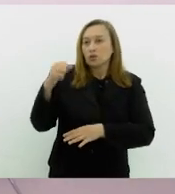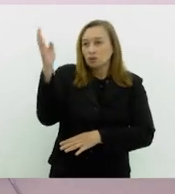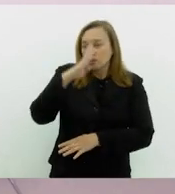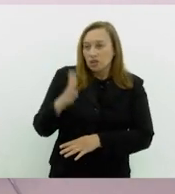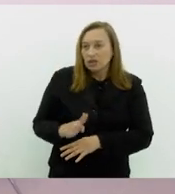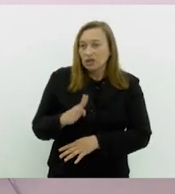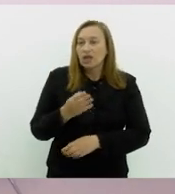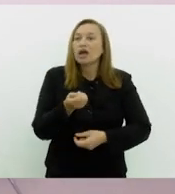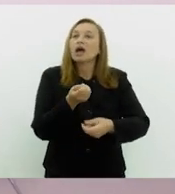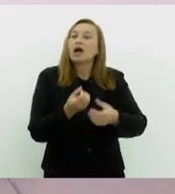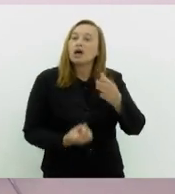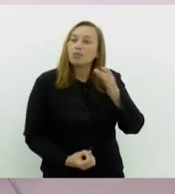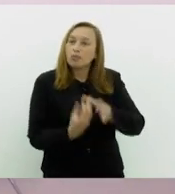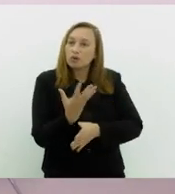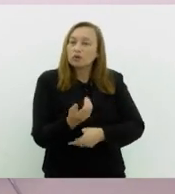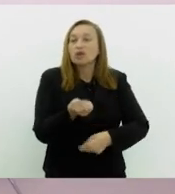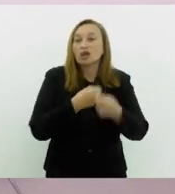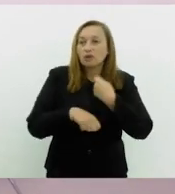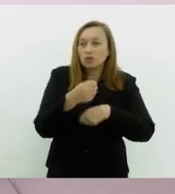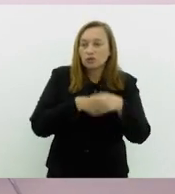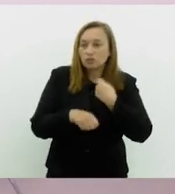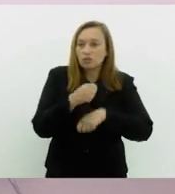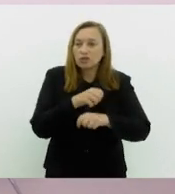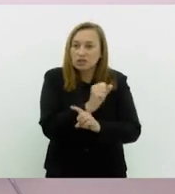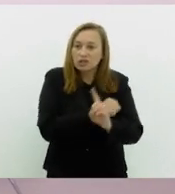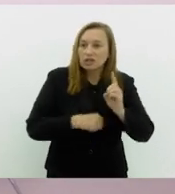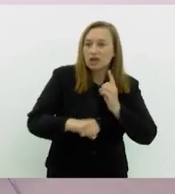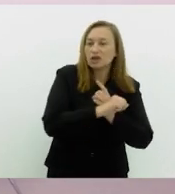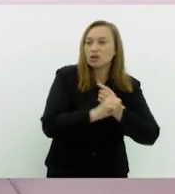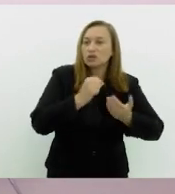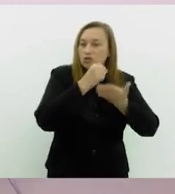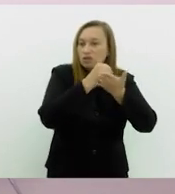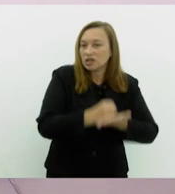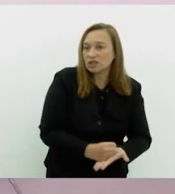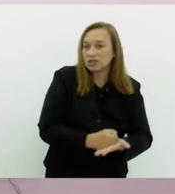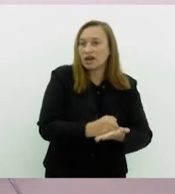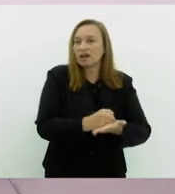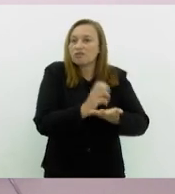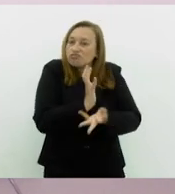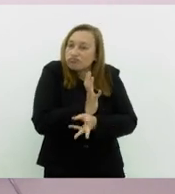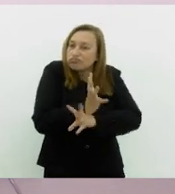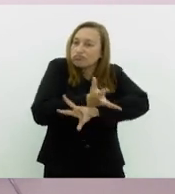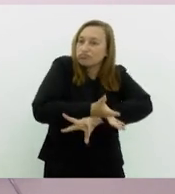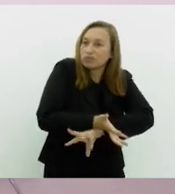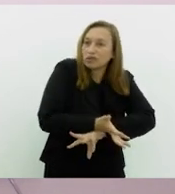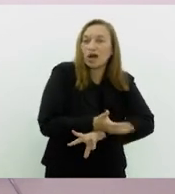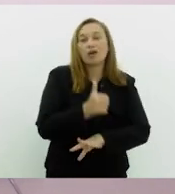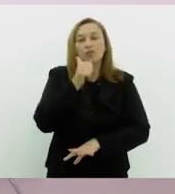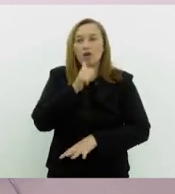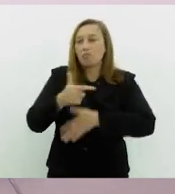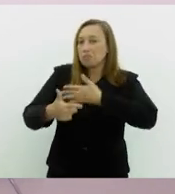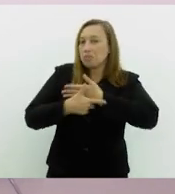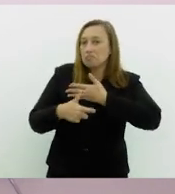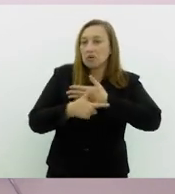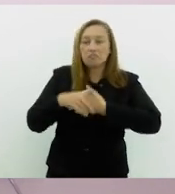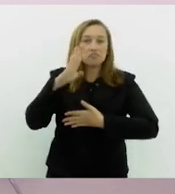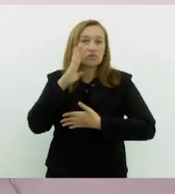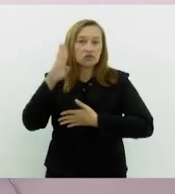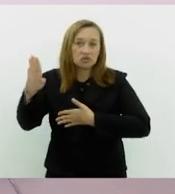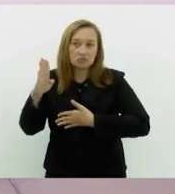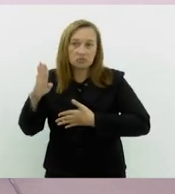produção econômica nacional se sustentava pela escravização da força de trabalho, da qual as mulheres tiveram um papel fundamental